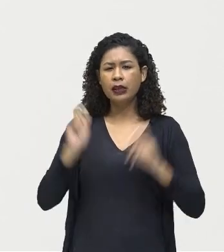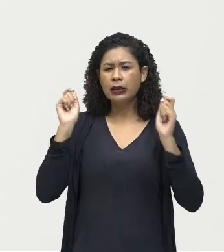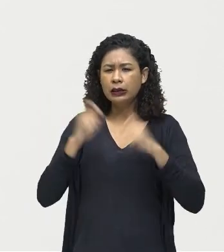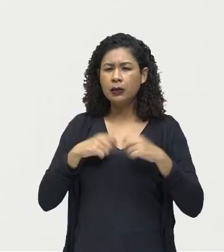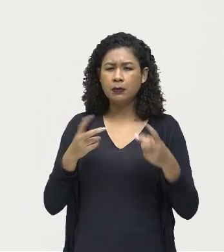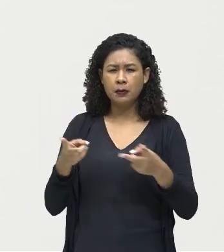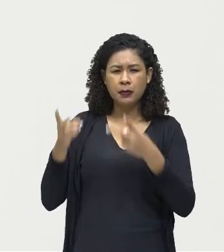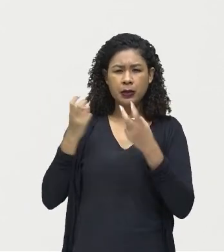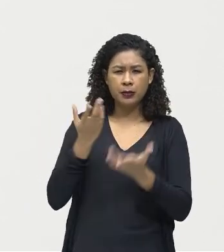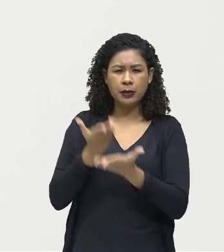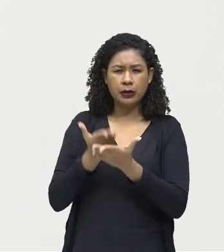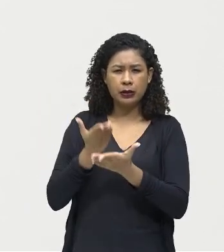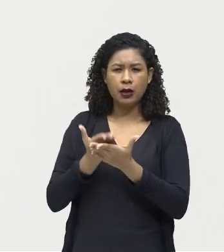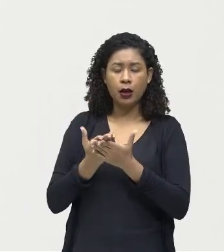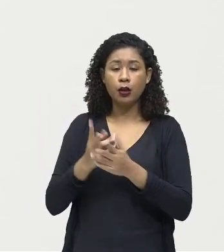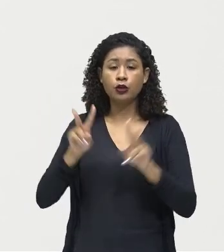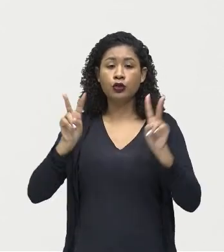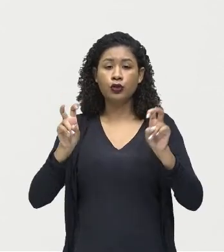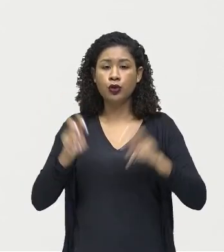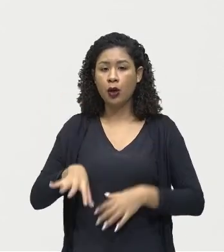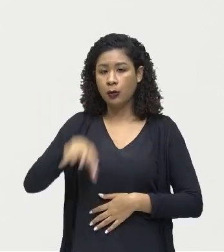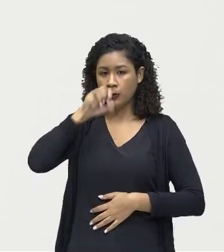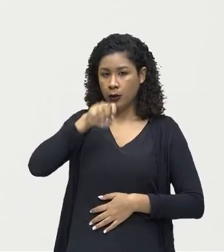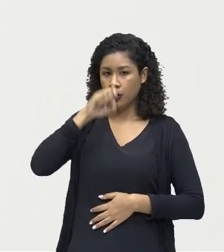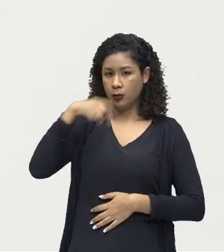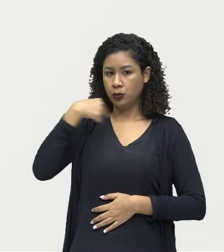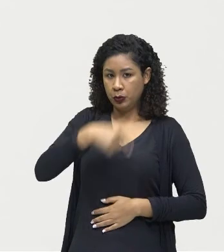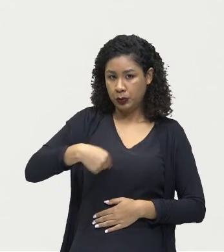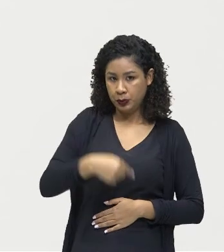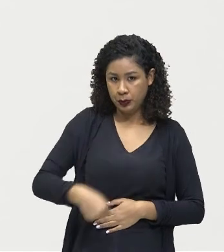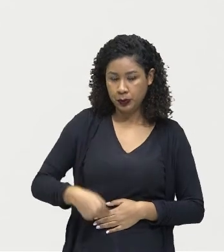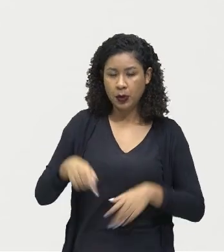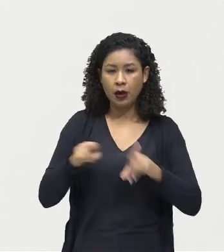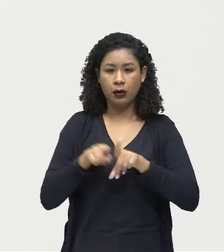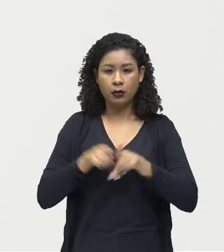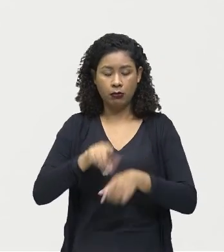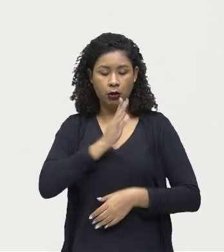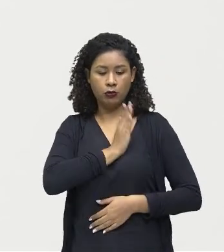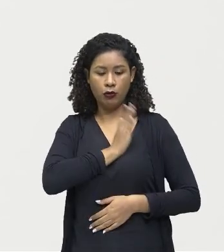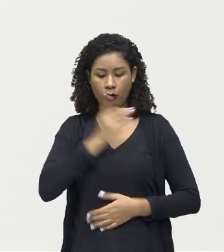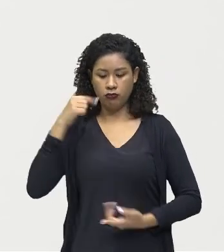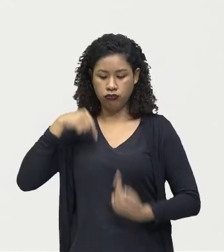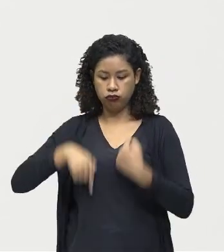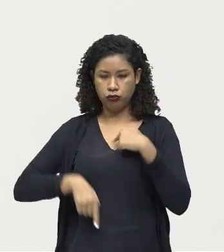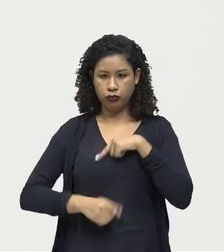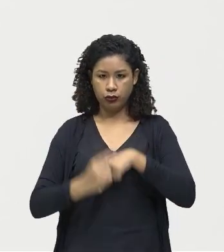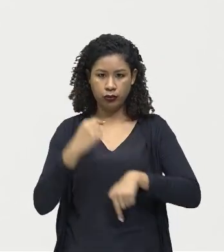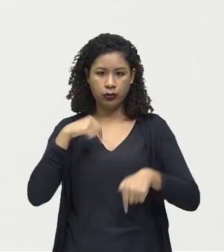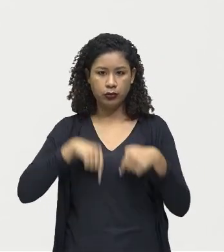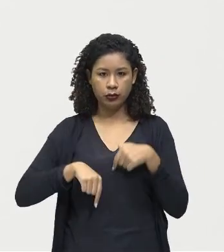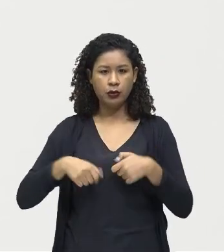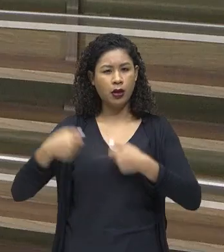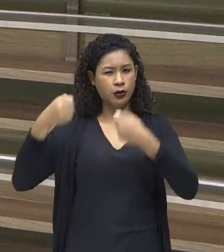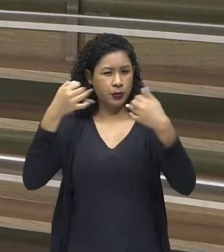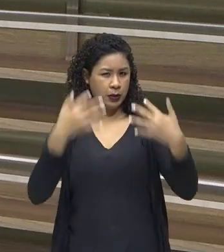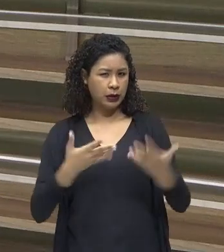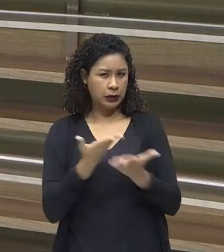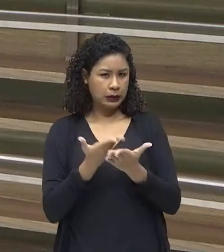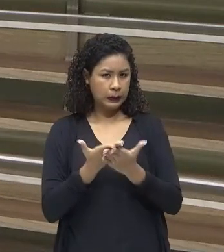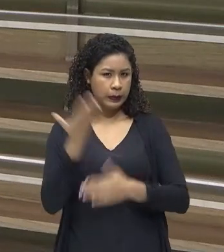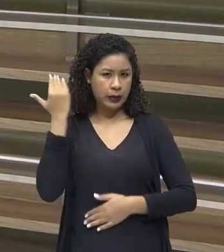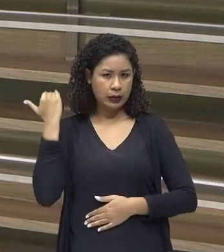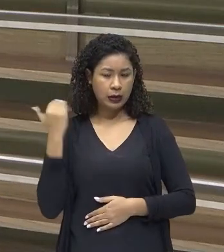e também do sistema cardiovascular, que durante o metabolismo existe ali uma quantidade elevada de gás carbônico, que é